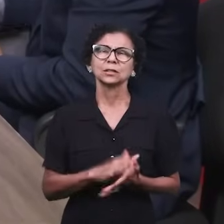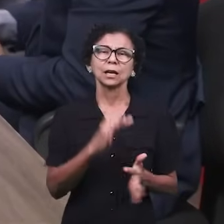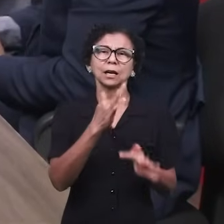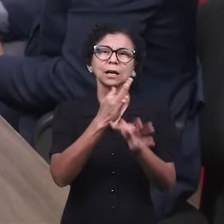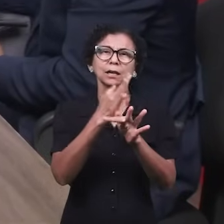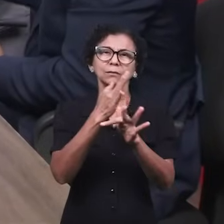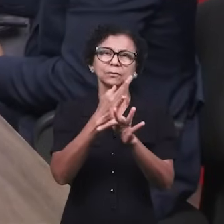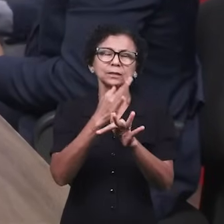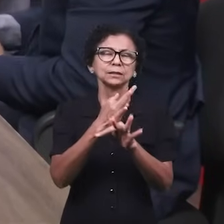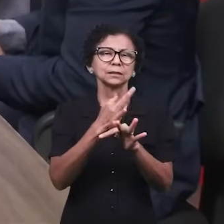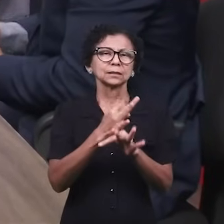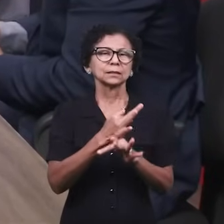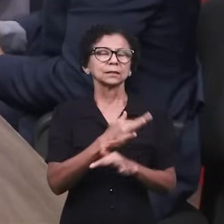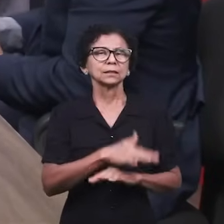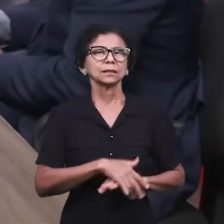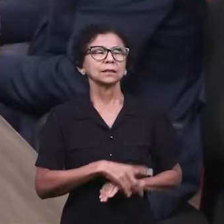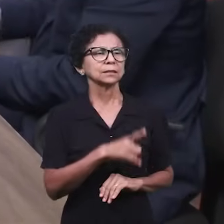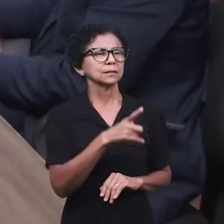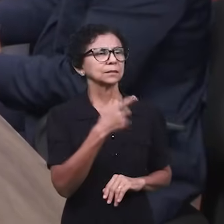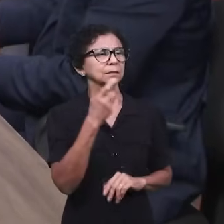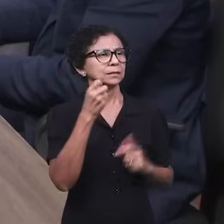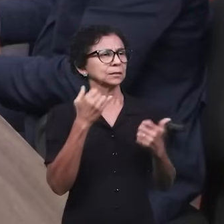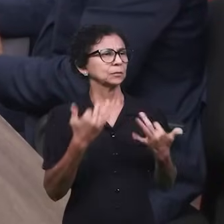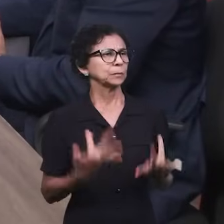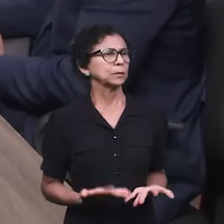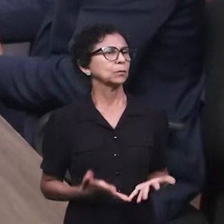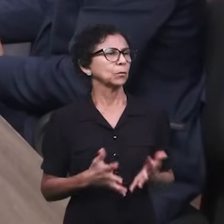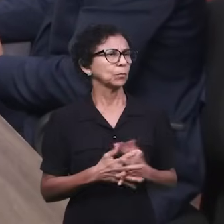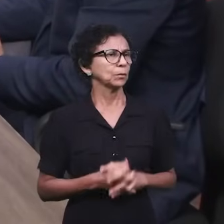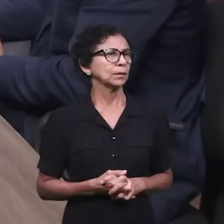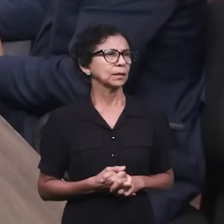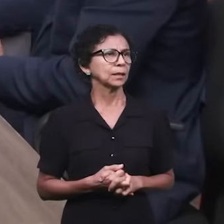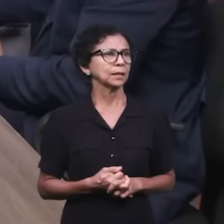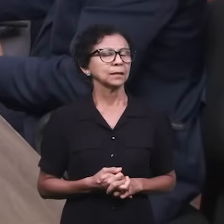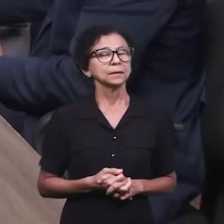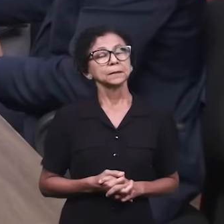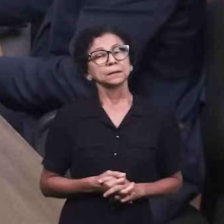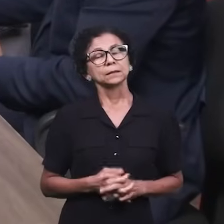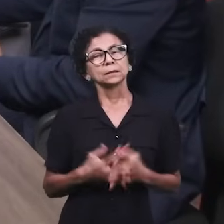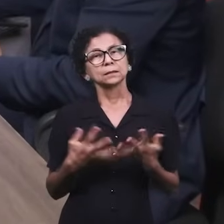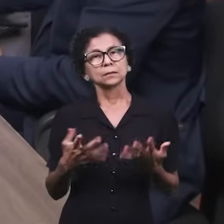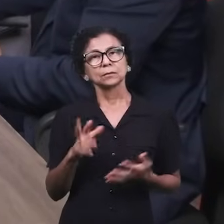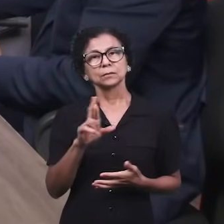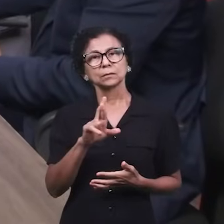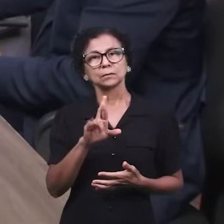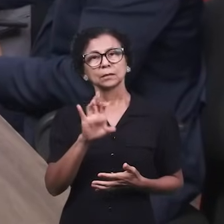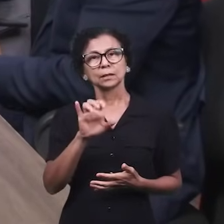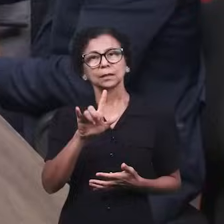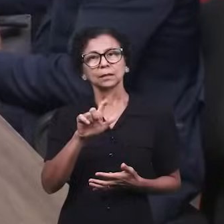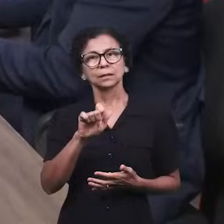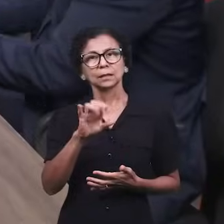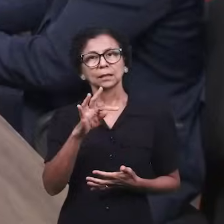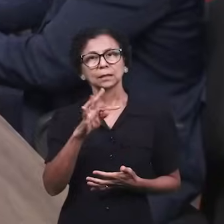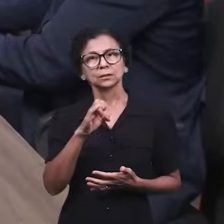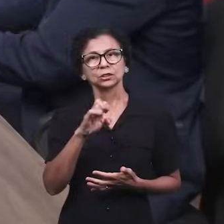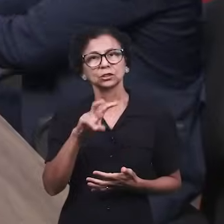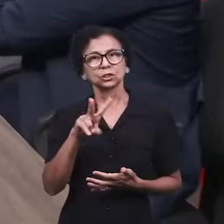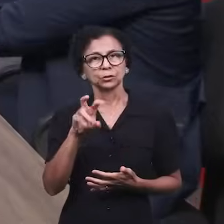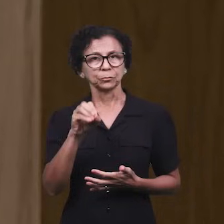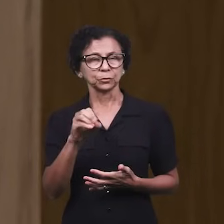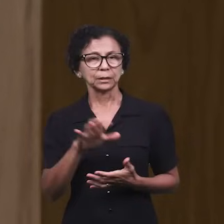Que, conforme o pastor falou, como é que era a questão de relatividade, né? Porque até Newton, ele achava que o tempo